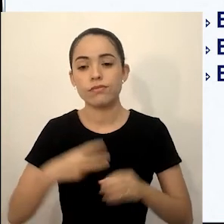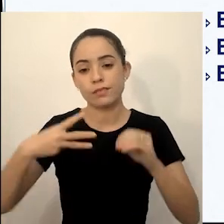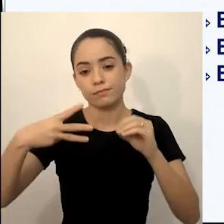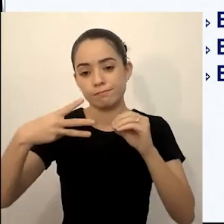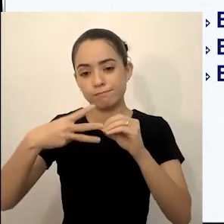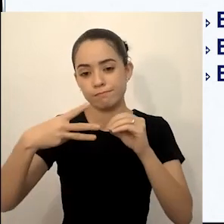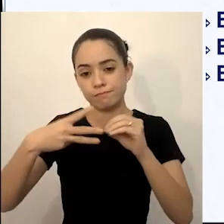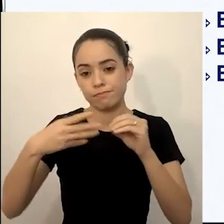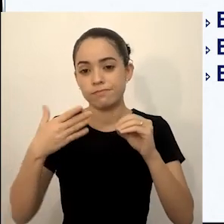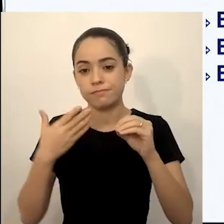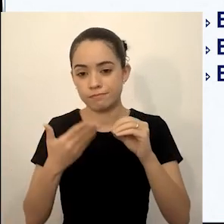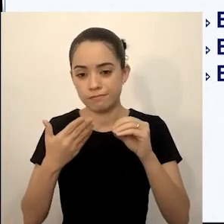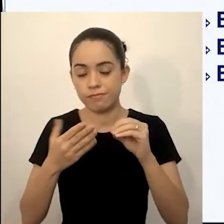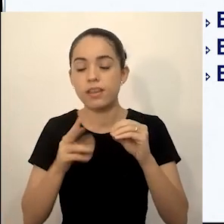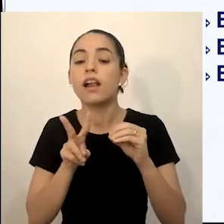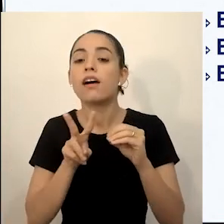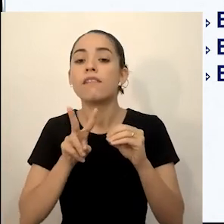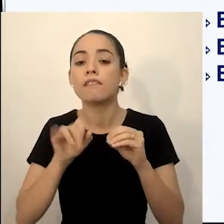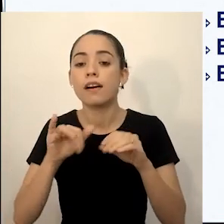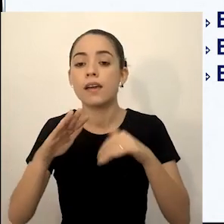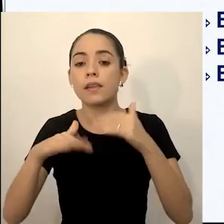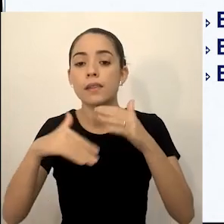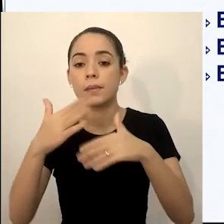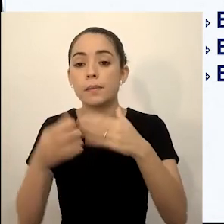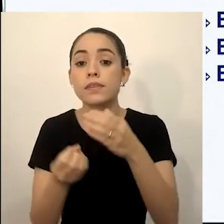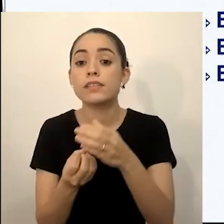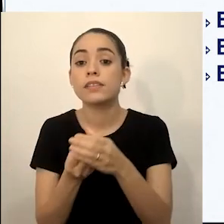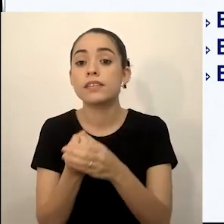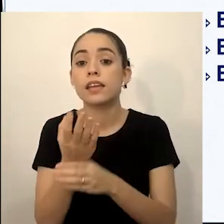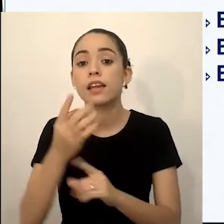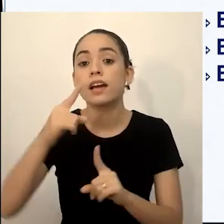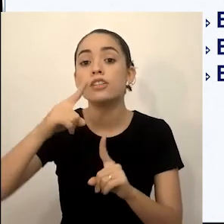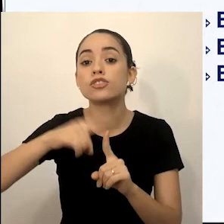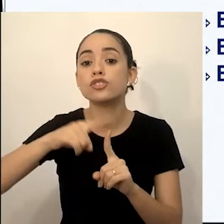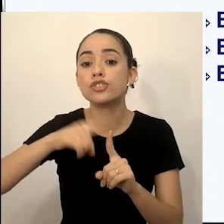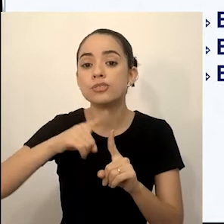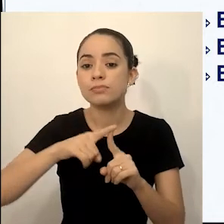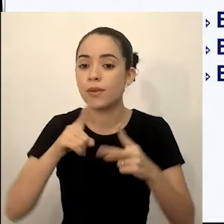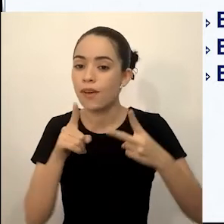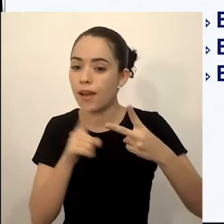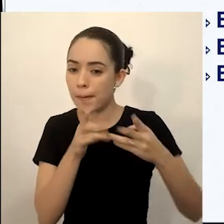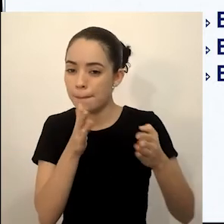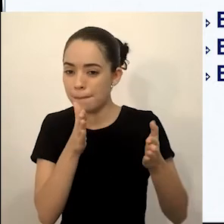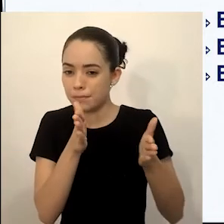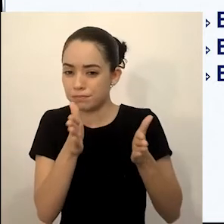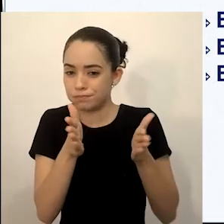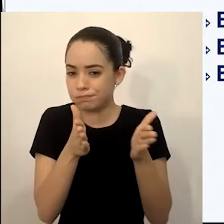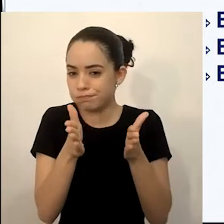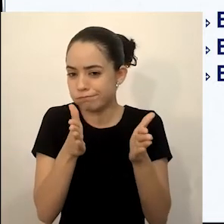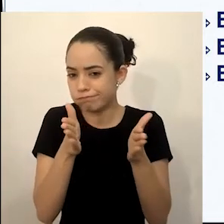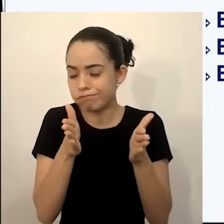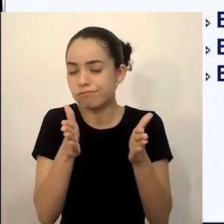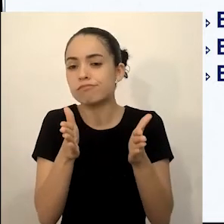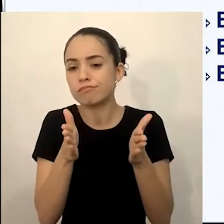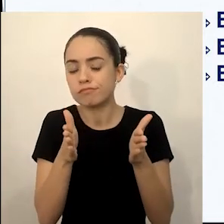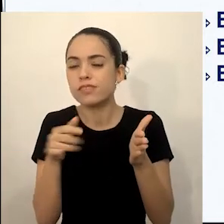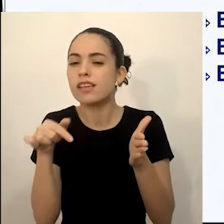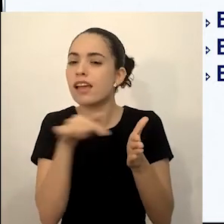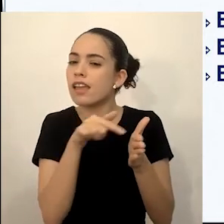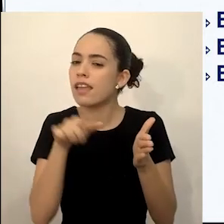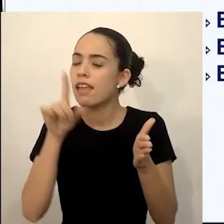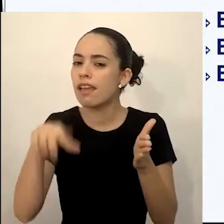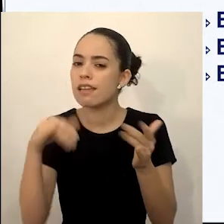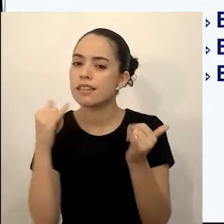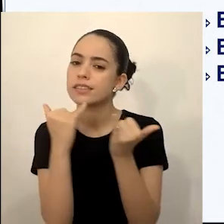A partir destas células, haverá a formação do tipo intermediário,